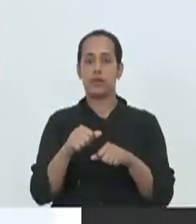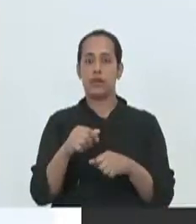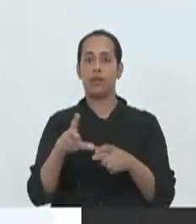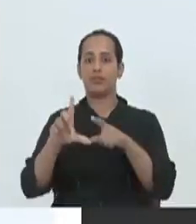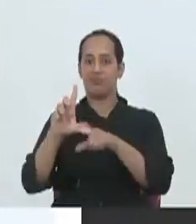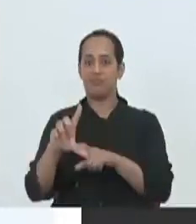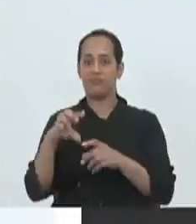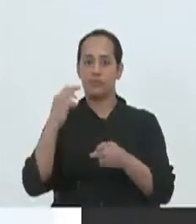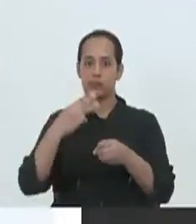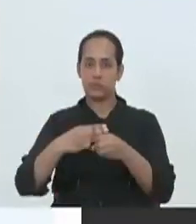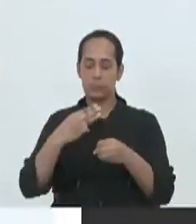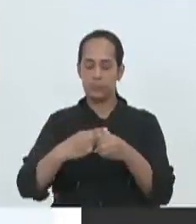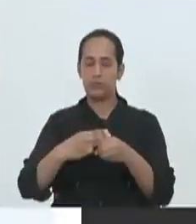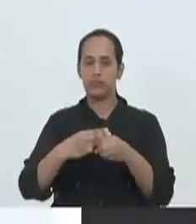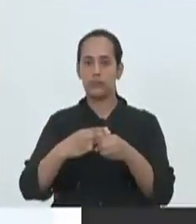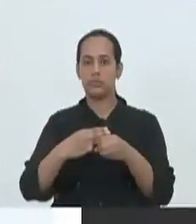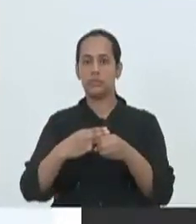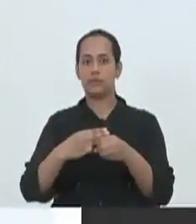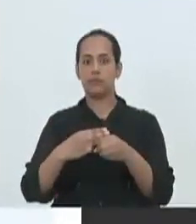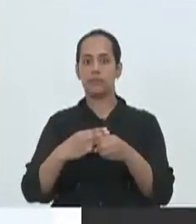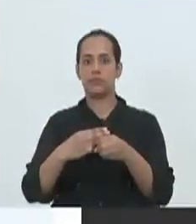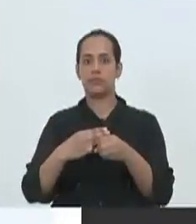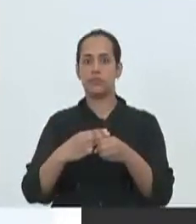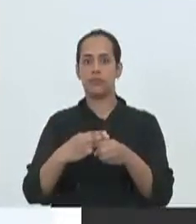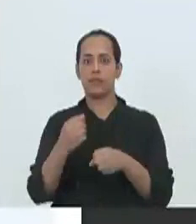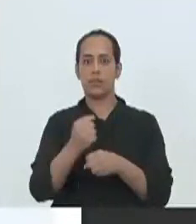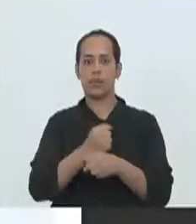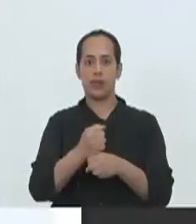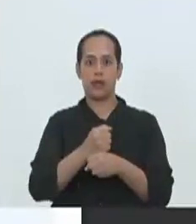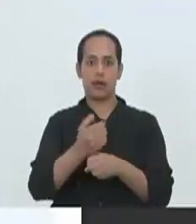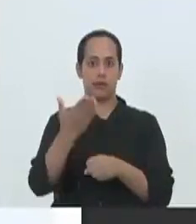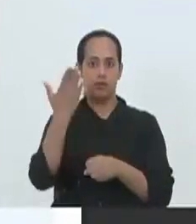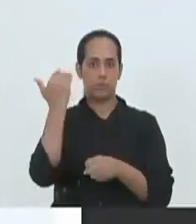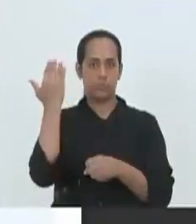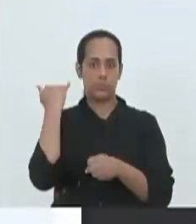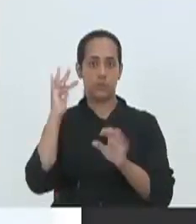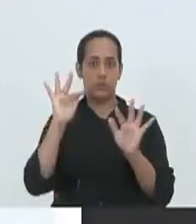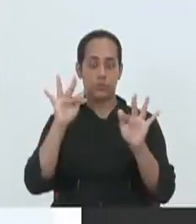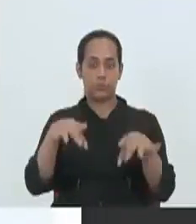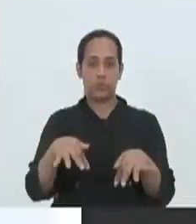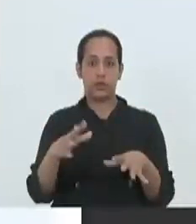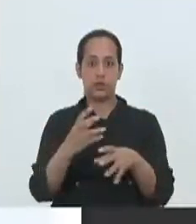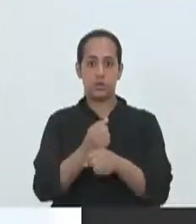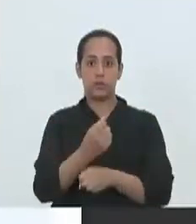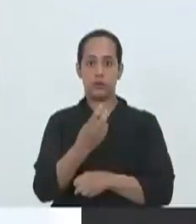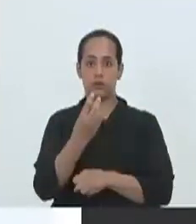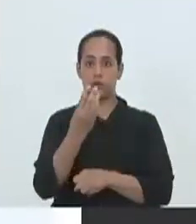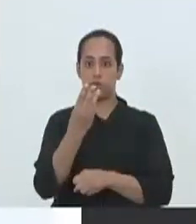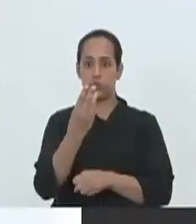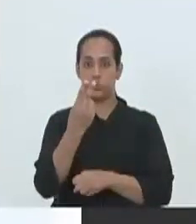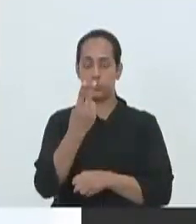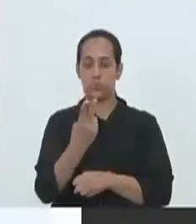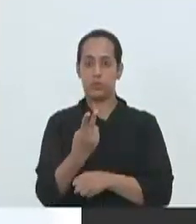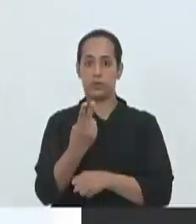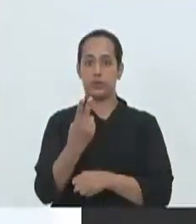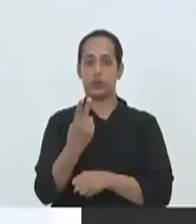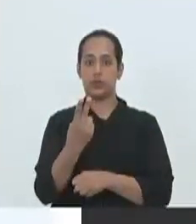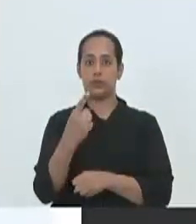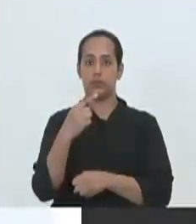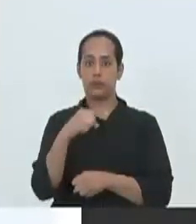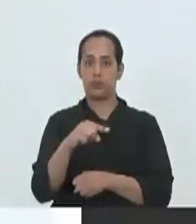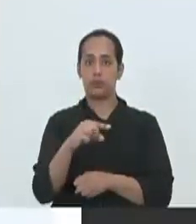consolidada do município no encerramento do ano anterior somava 2.47 4 bilhões e nesse